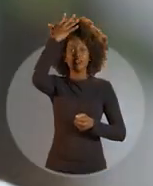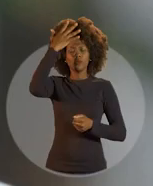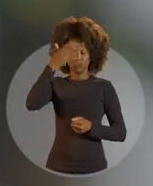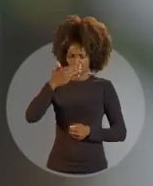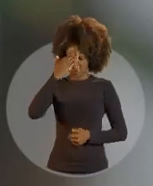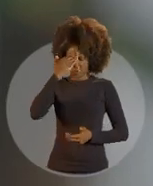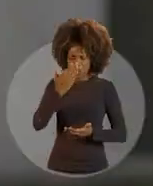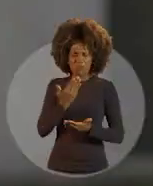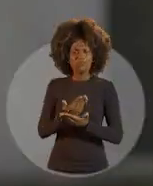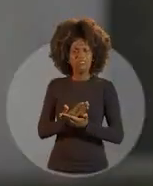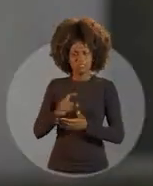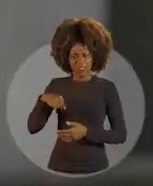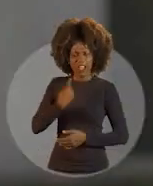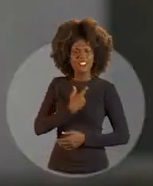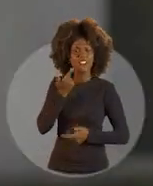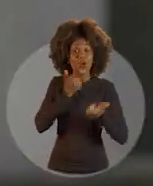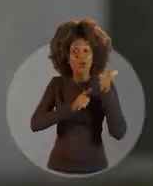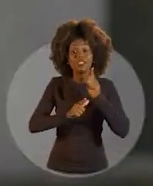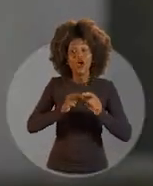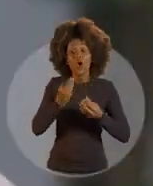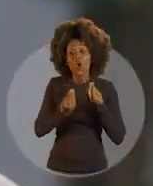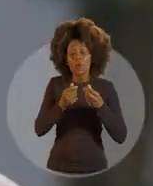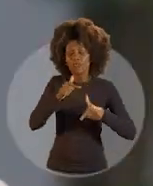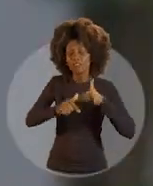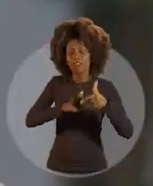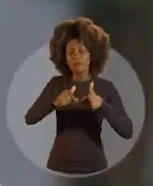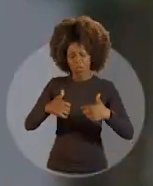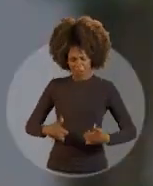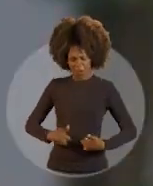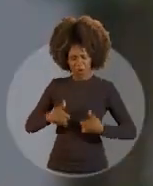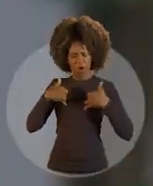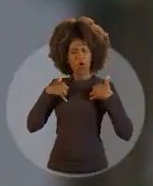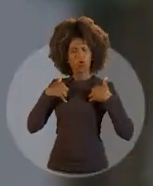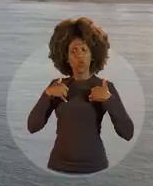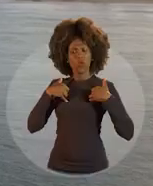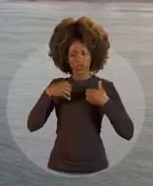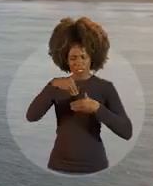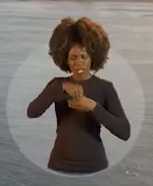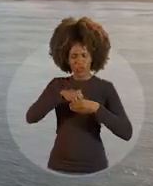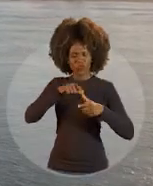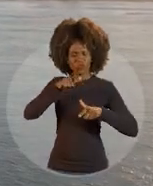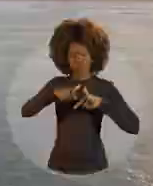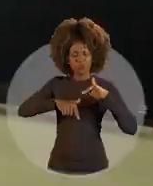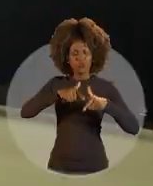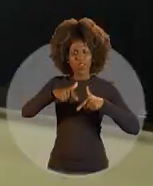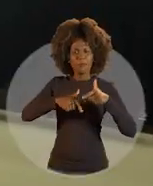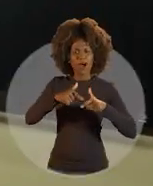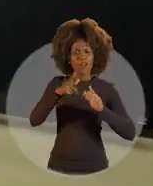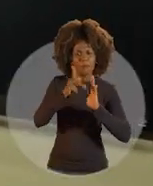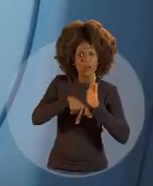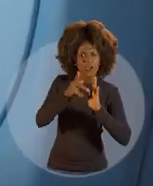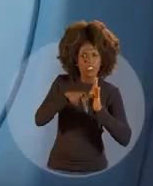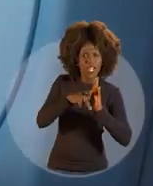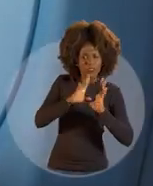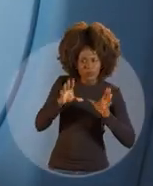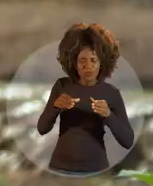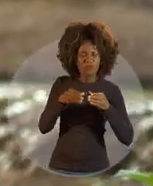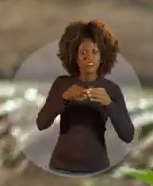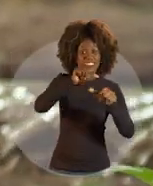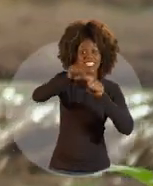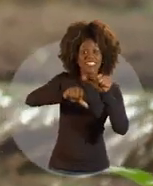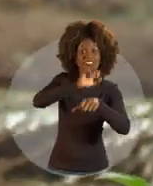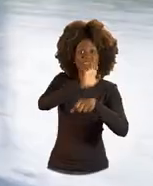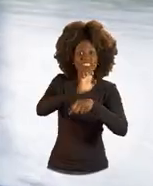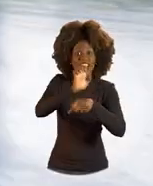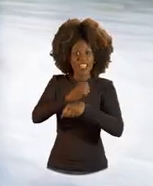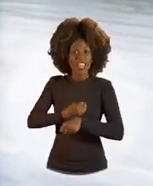Jerônimo. Confiança a gente conquista com trabalho. Tenho orgulho de fazer parte de um projeto coletivo que vem transformando o Estado